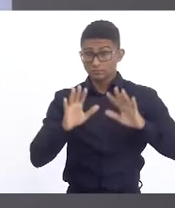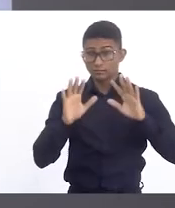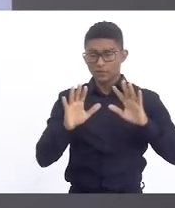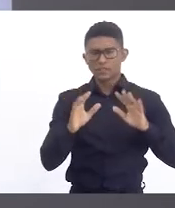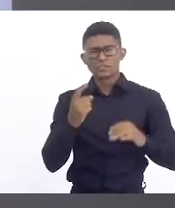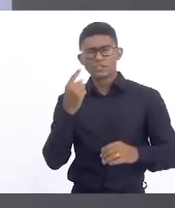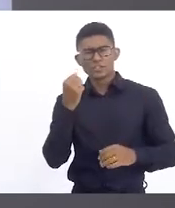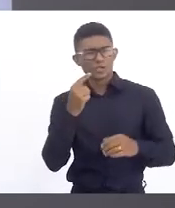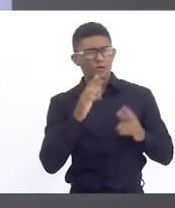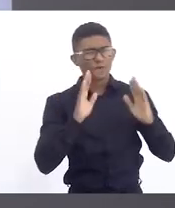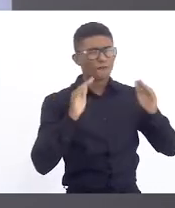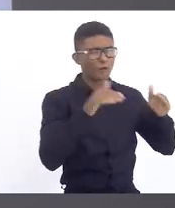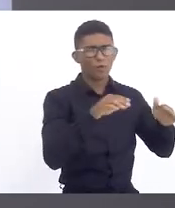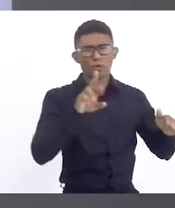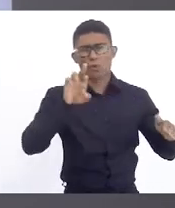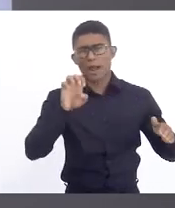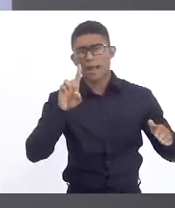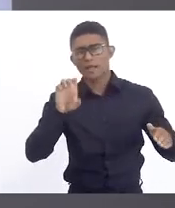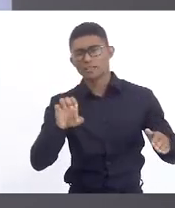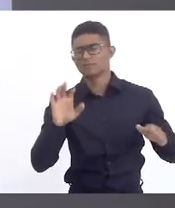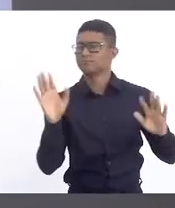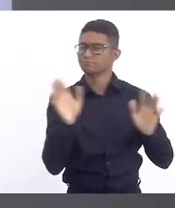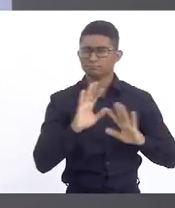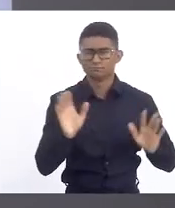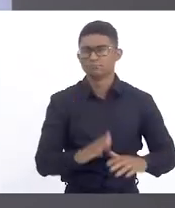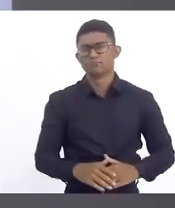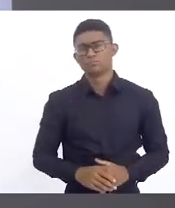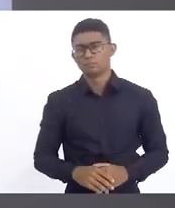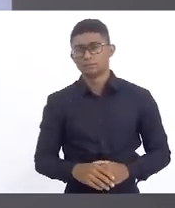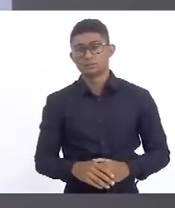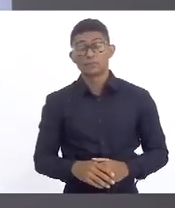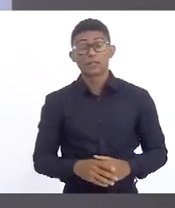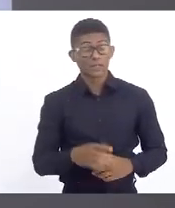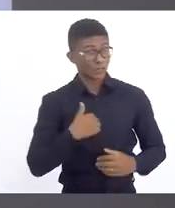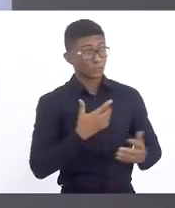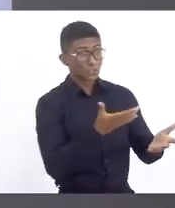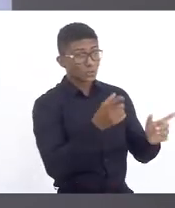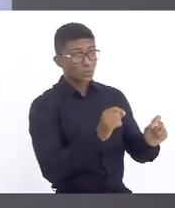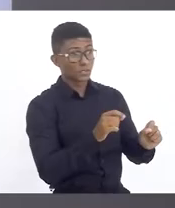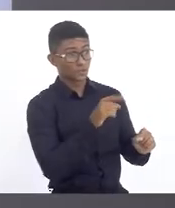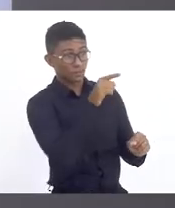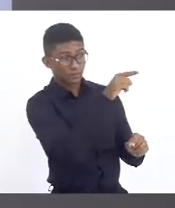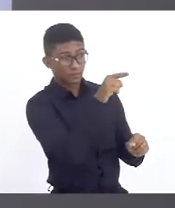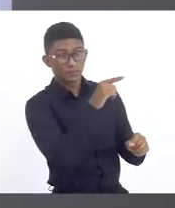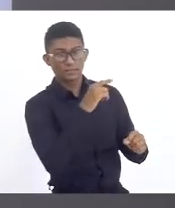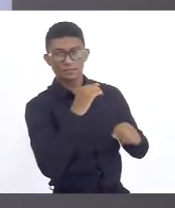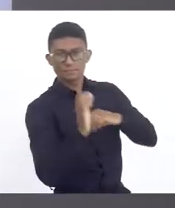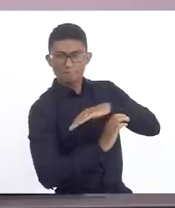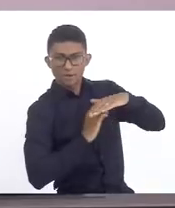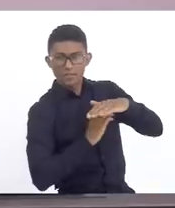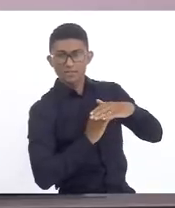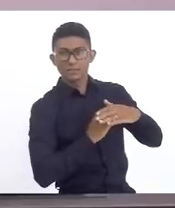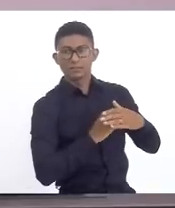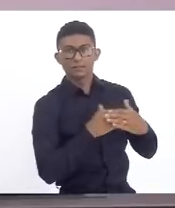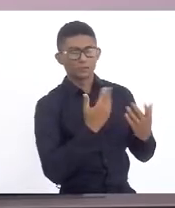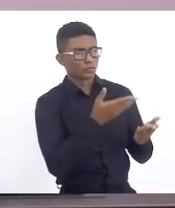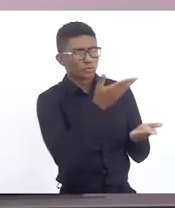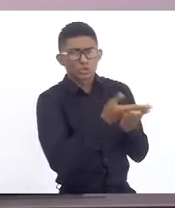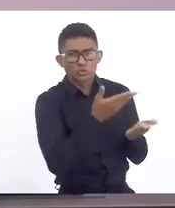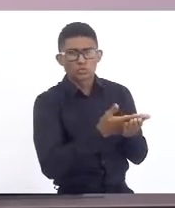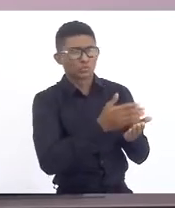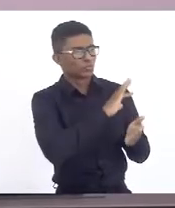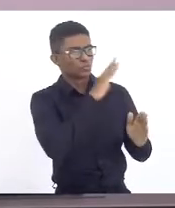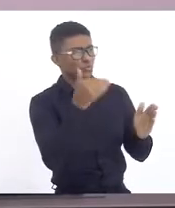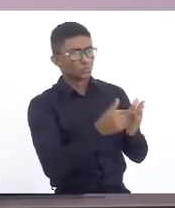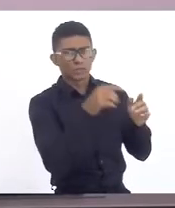mais, nada dessa parte mais. Sim, só gostaria que depois a SEDAI encaminhasse a Comissão de Saneamento Ambiental todos esses estudos, tudo